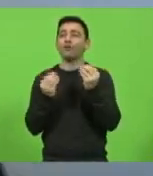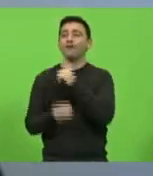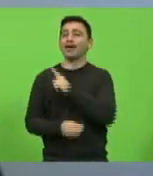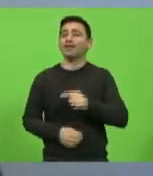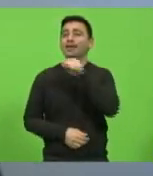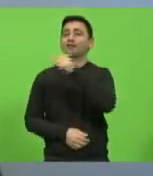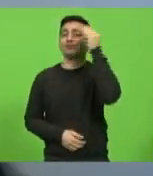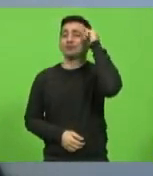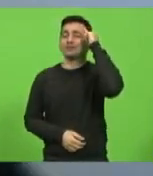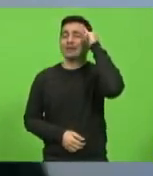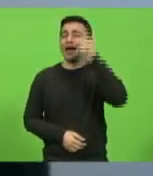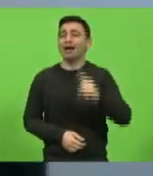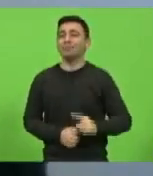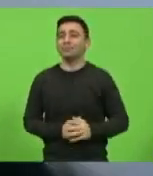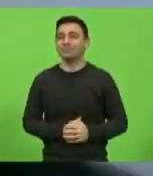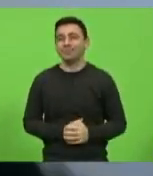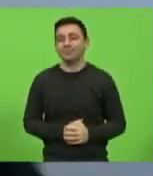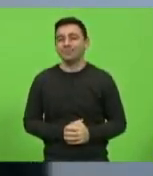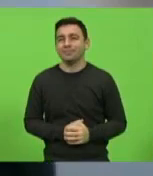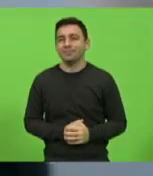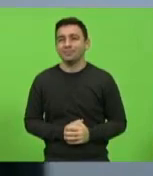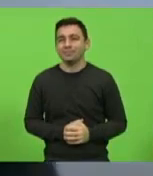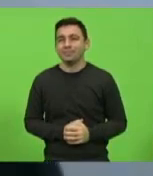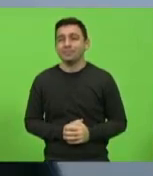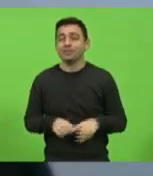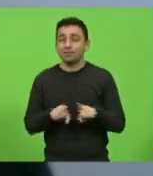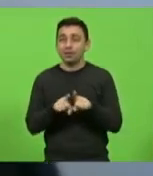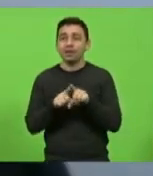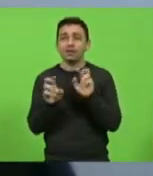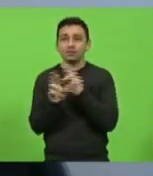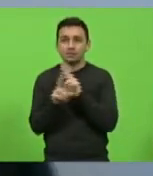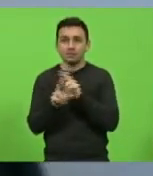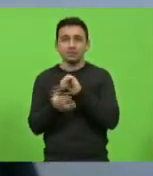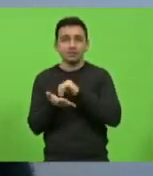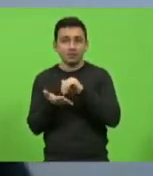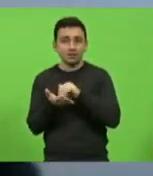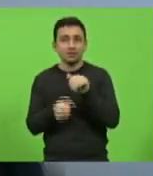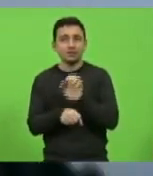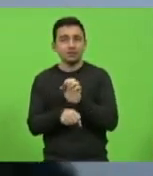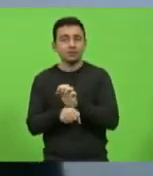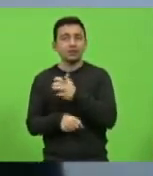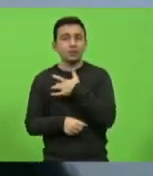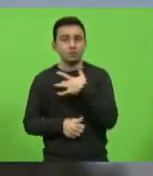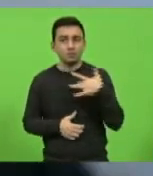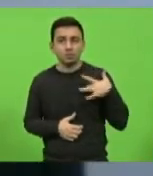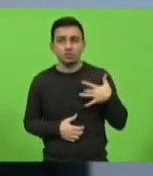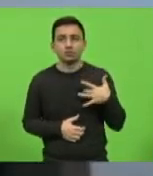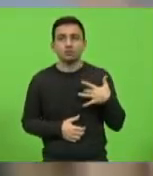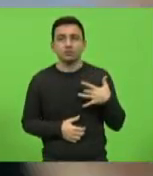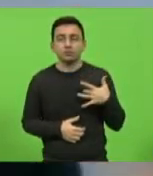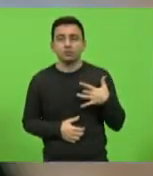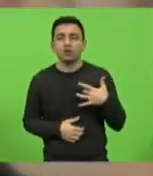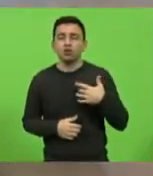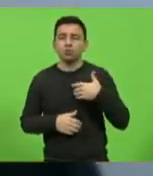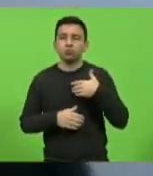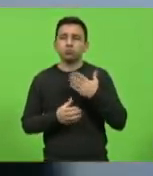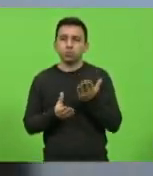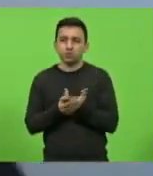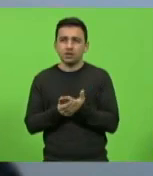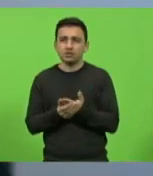saber? Primeiramente, com relação à Secretaria de Estado de Saúde, na qual o processo SES